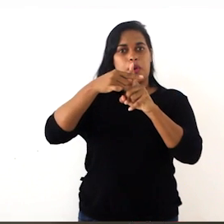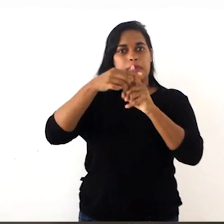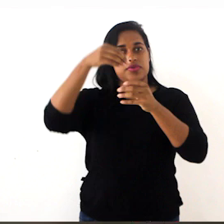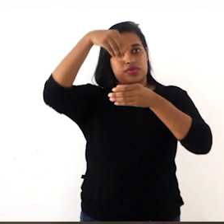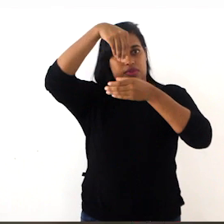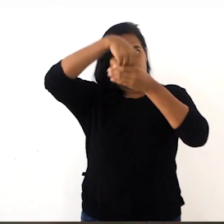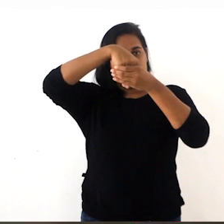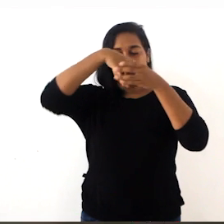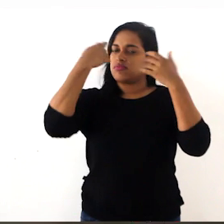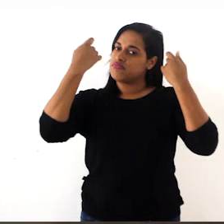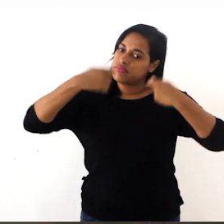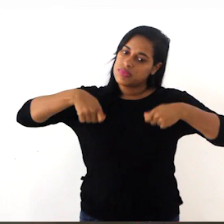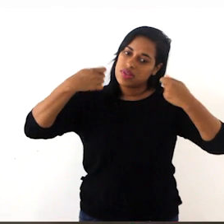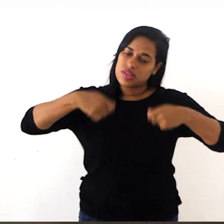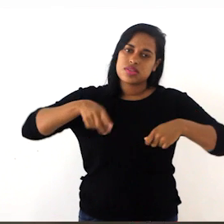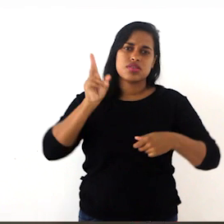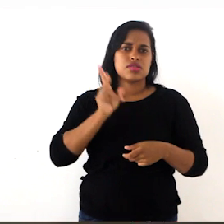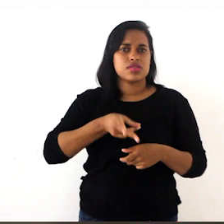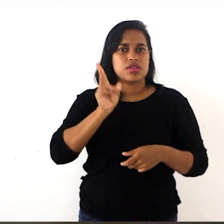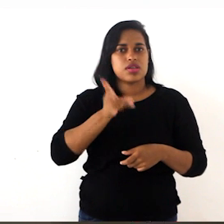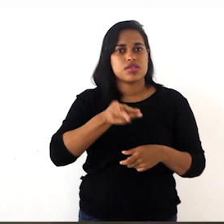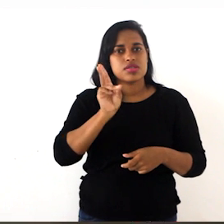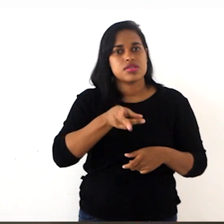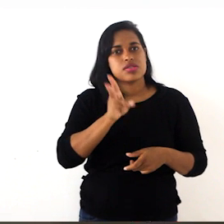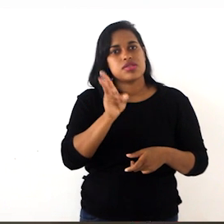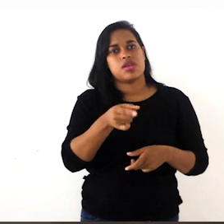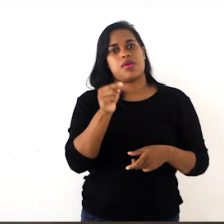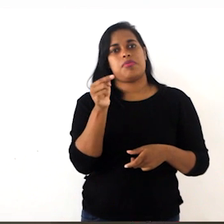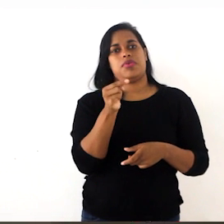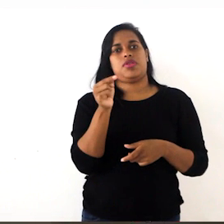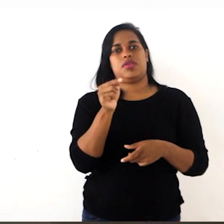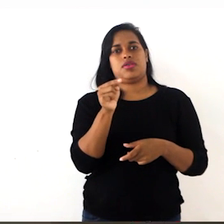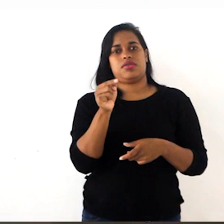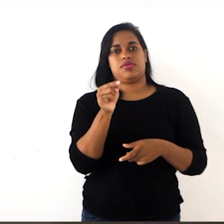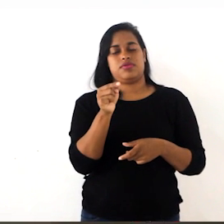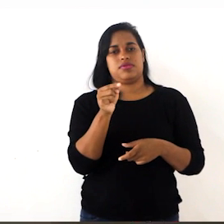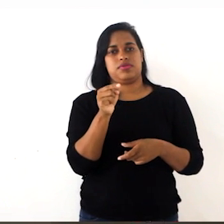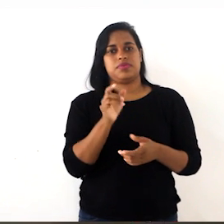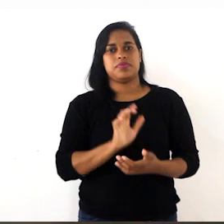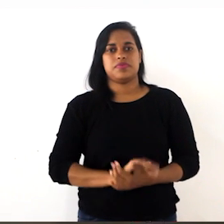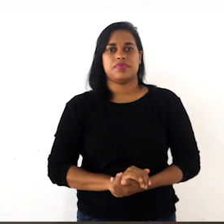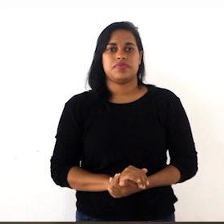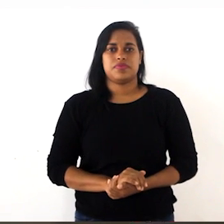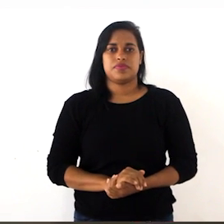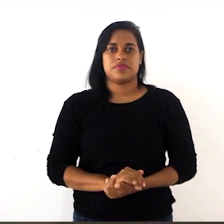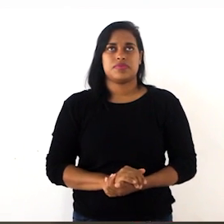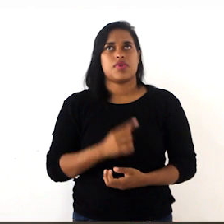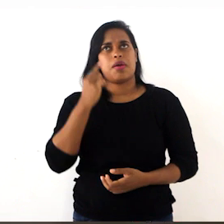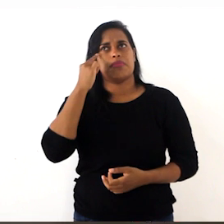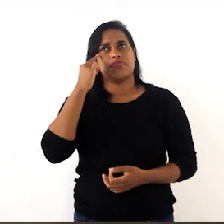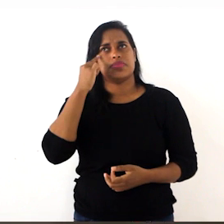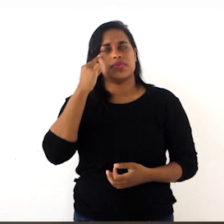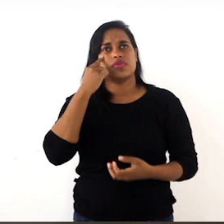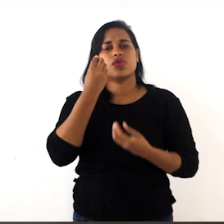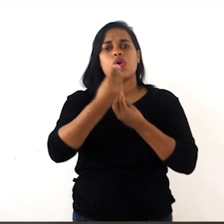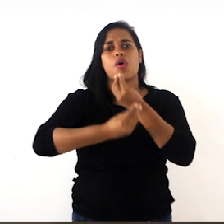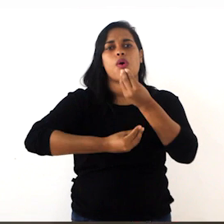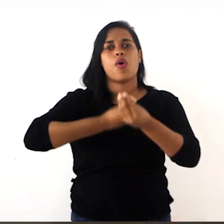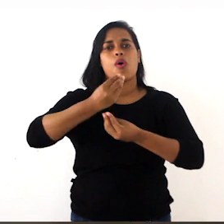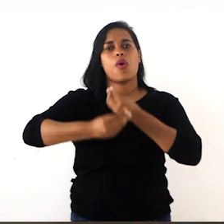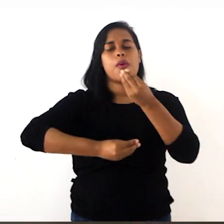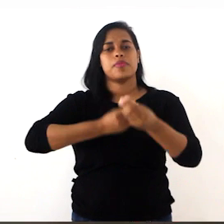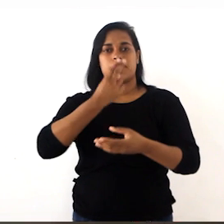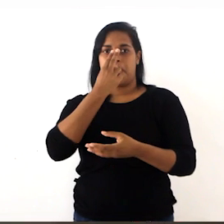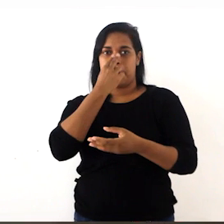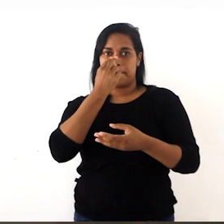toda vez que a gente precisar ela, a gente chama a função e essas linhas vão ser executadas. Só que isso aí só funciona se tiver no